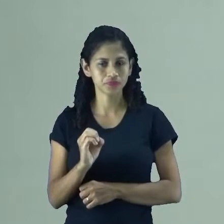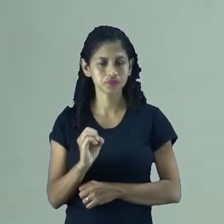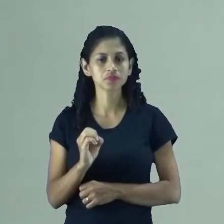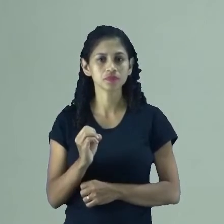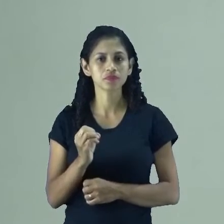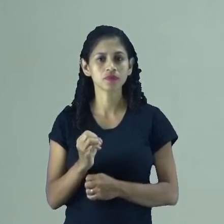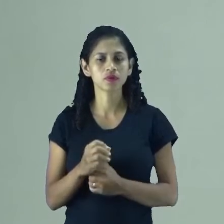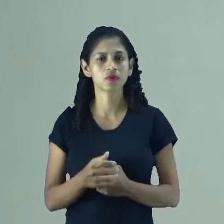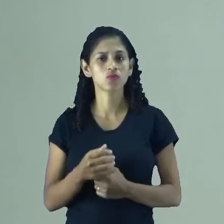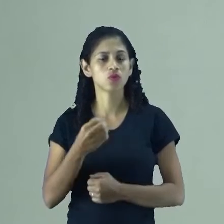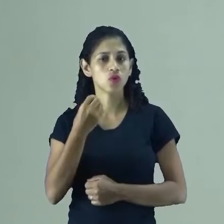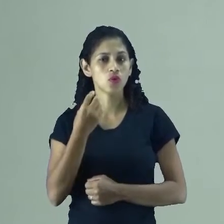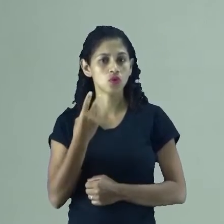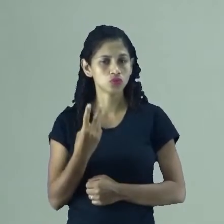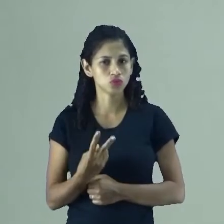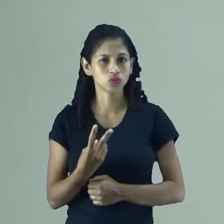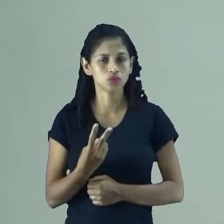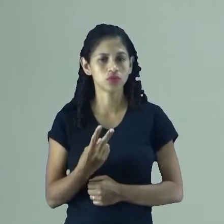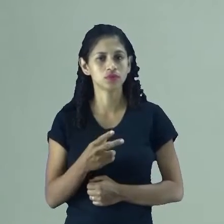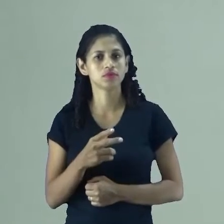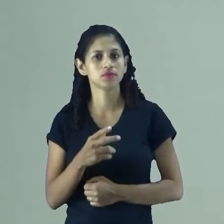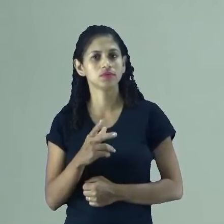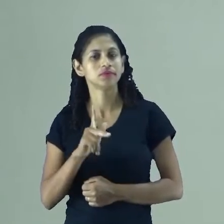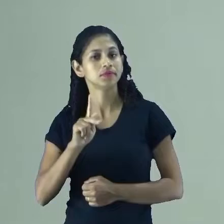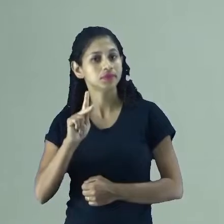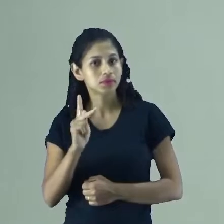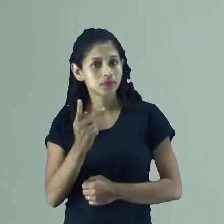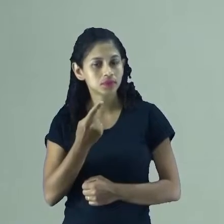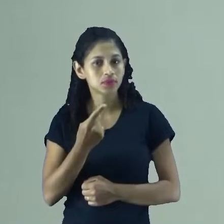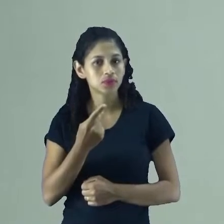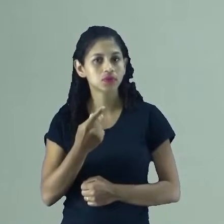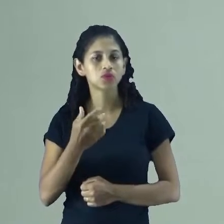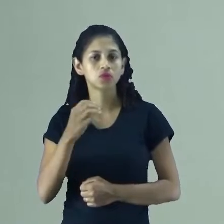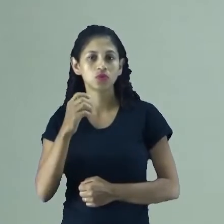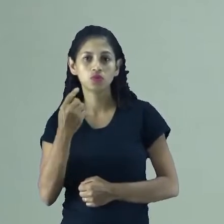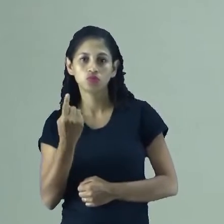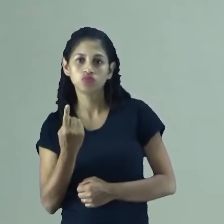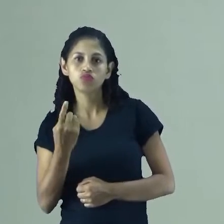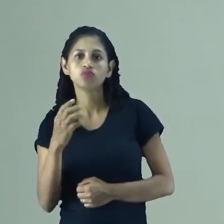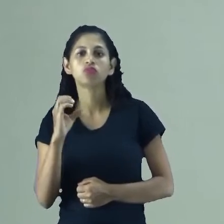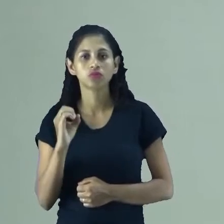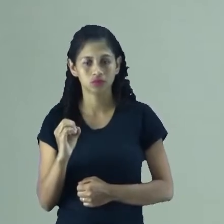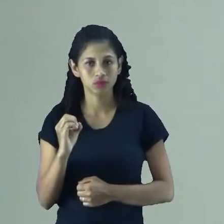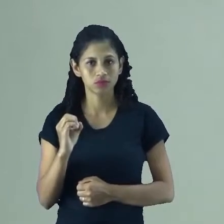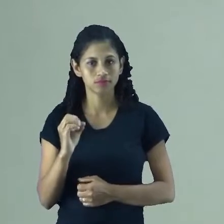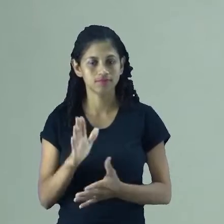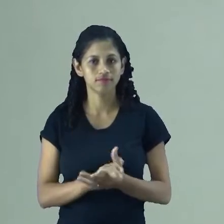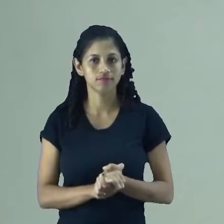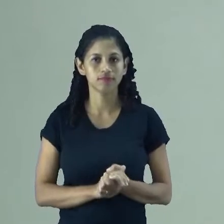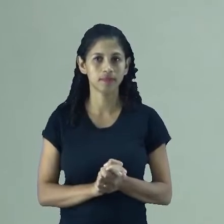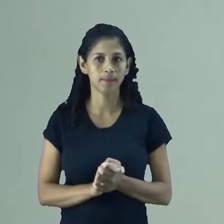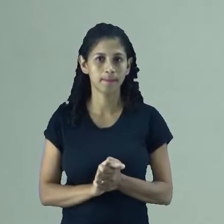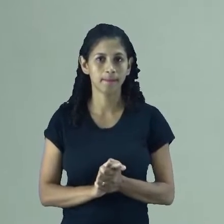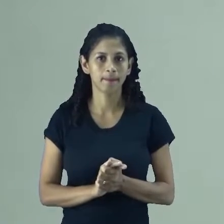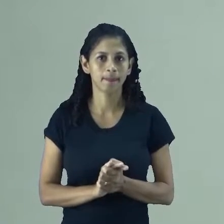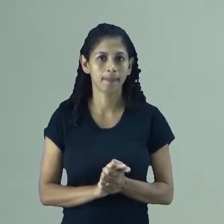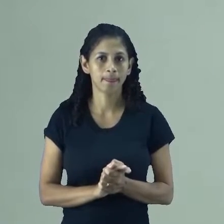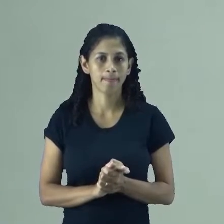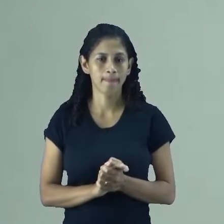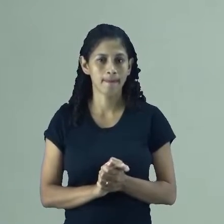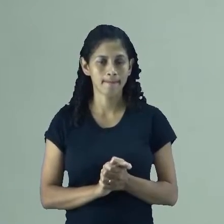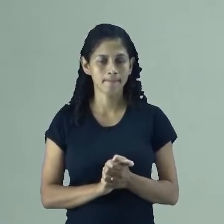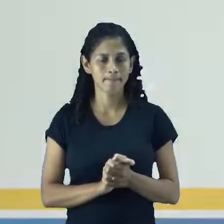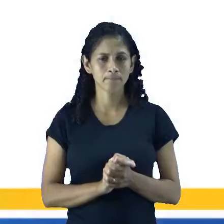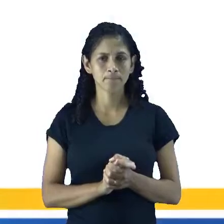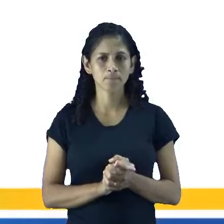1 de oxigênio. E aí essa junção resulta na substância que é a água. E aí, além das substâncias